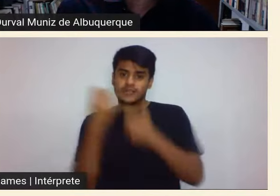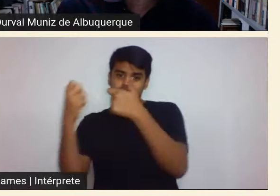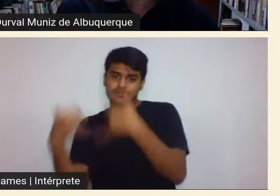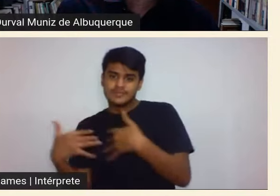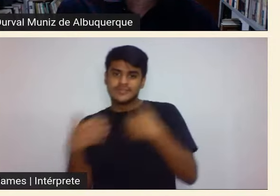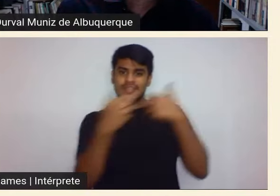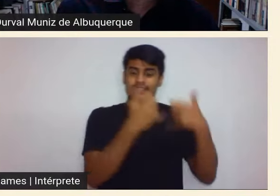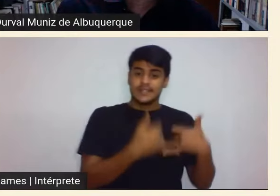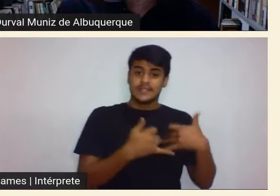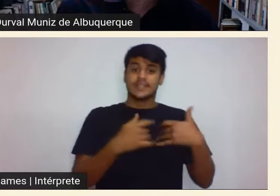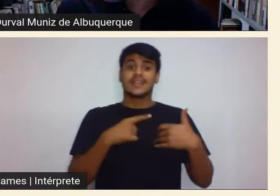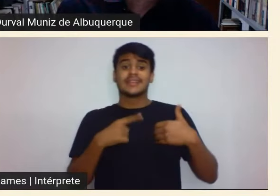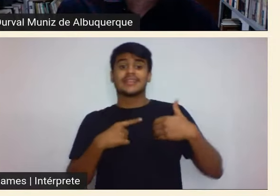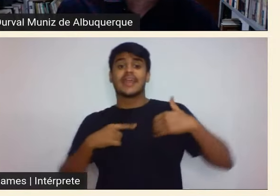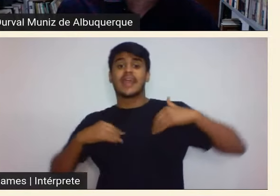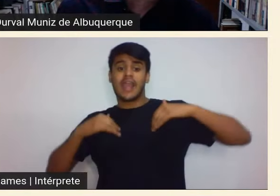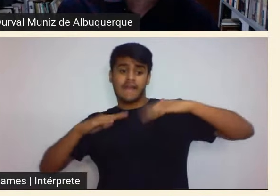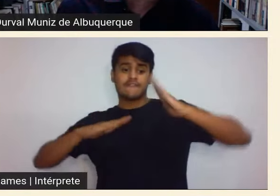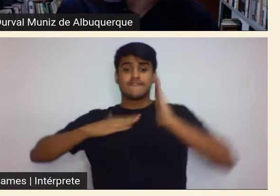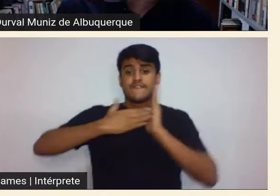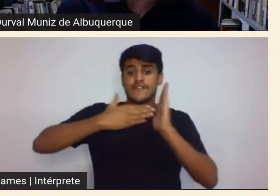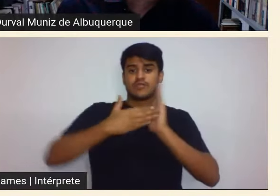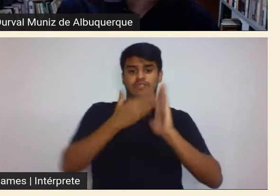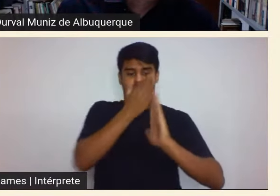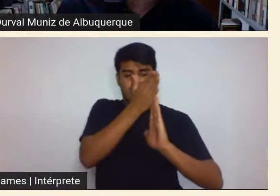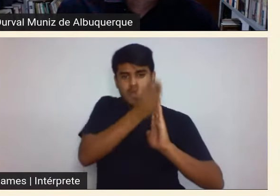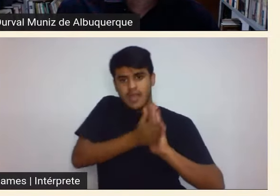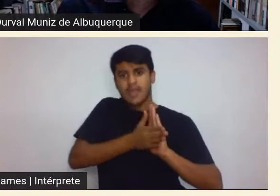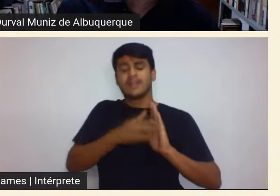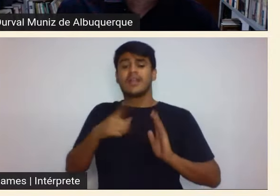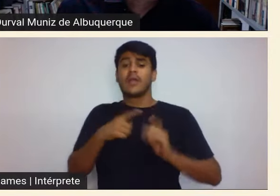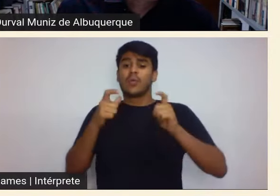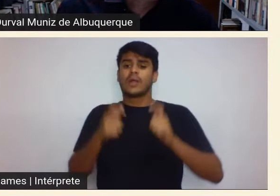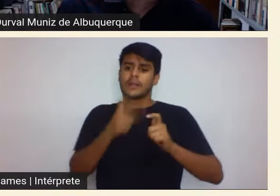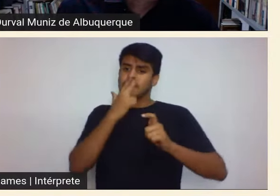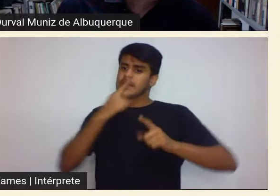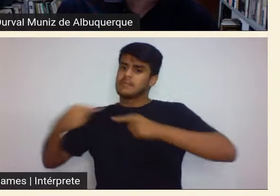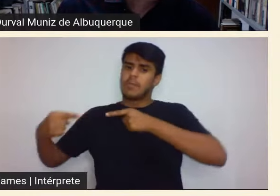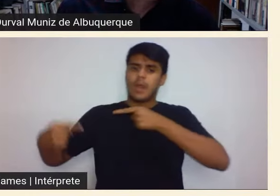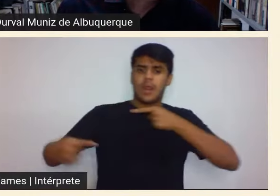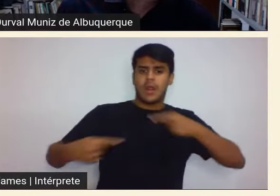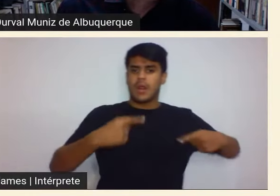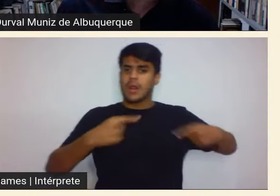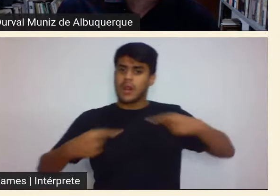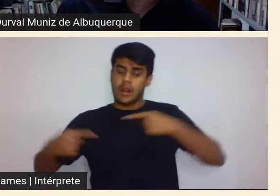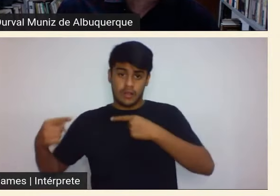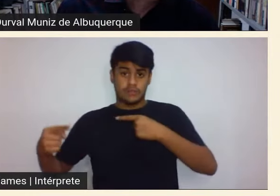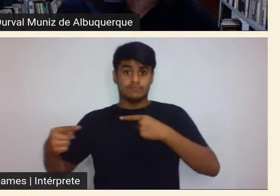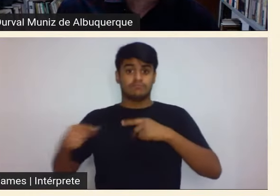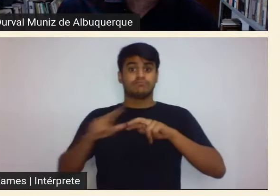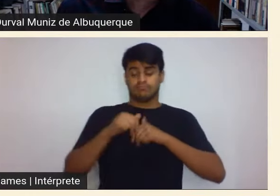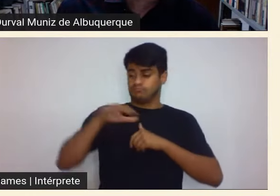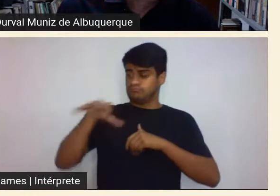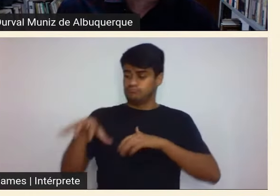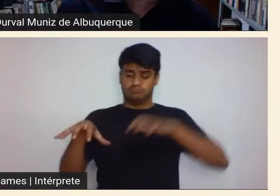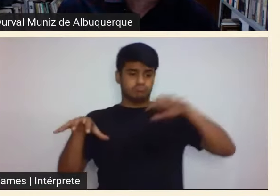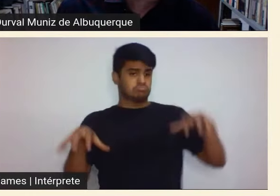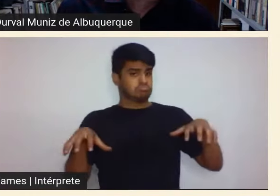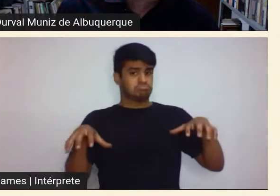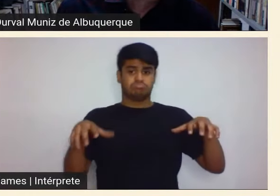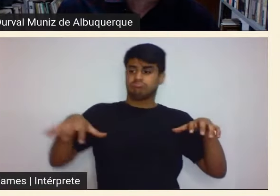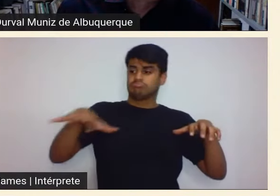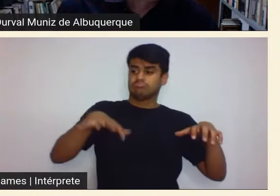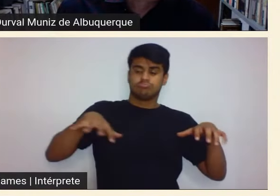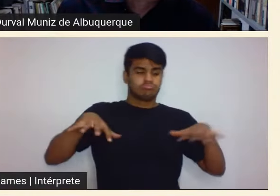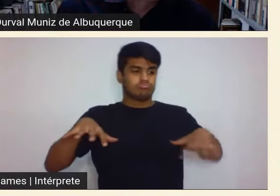como essas fronteiras constituem, então, um lugar de disputa, né, em que agentes locais, circuitos locais,